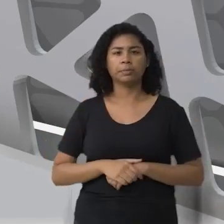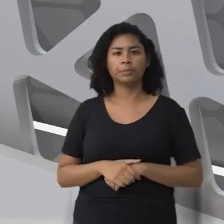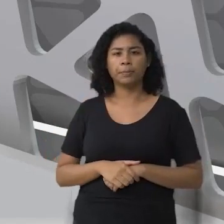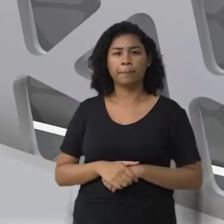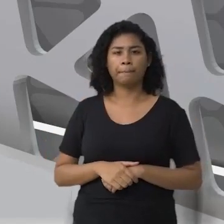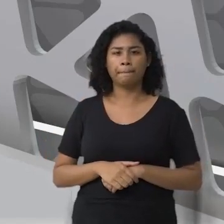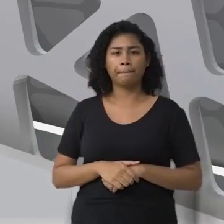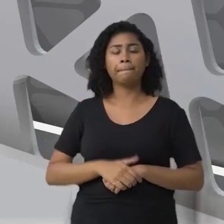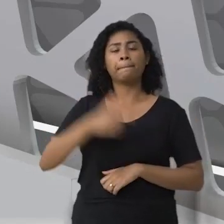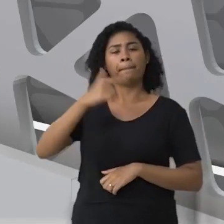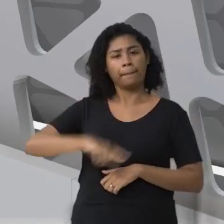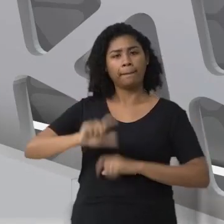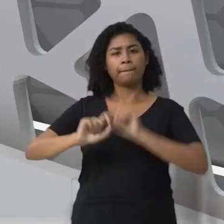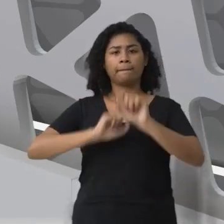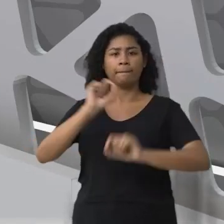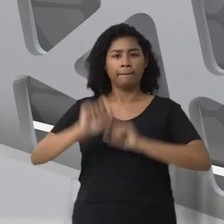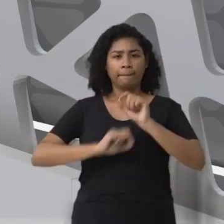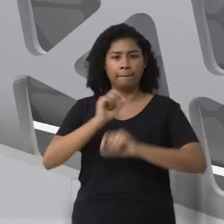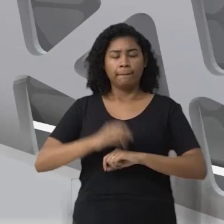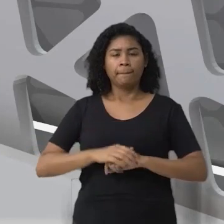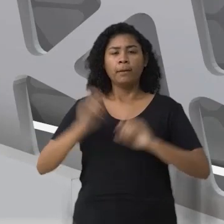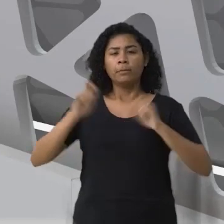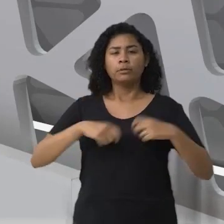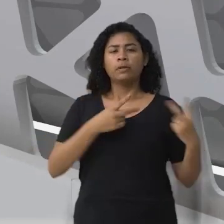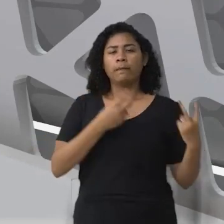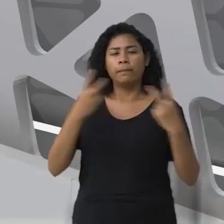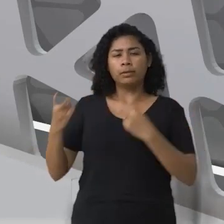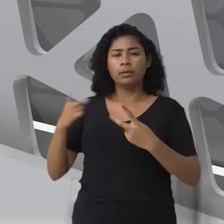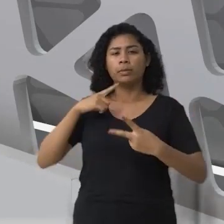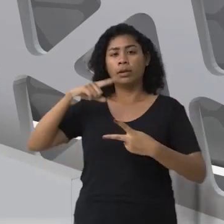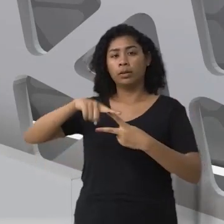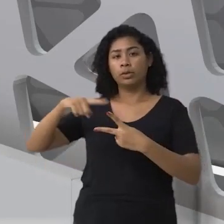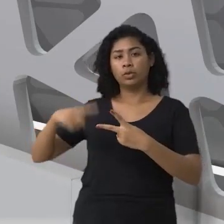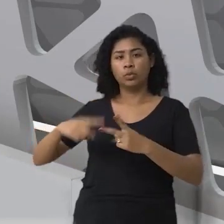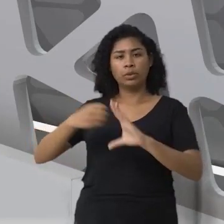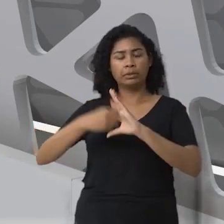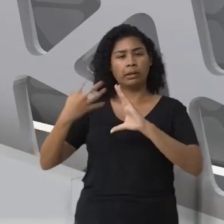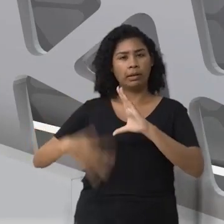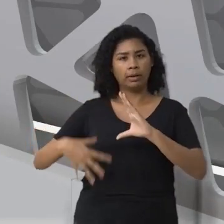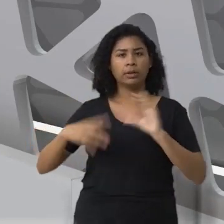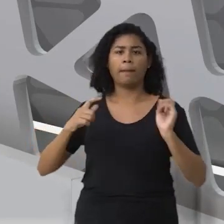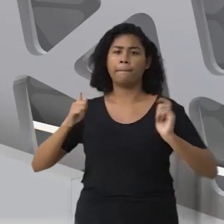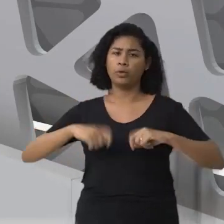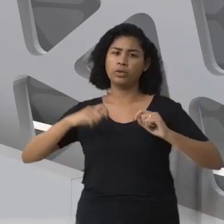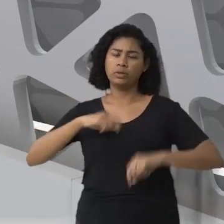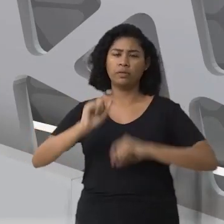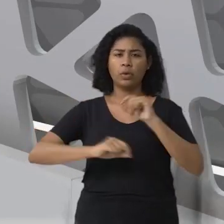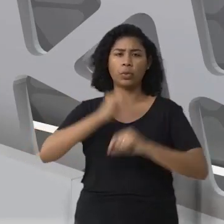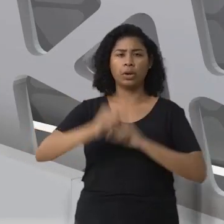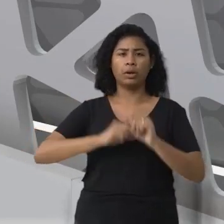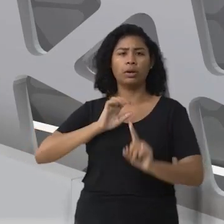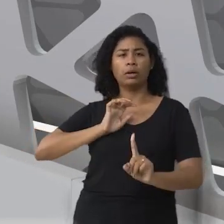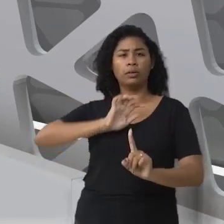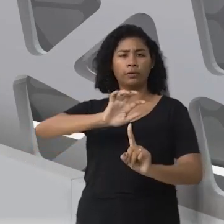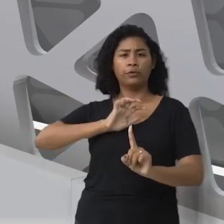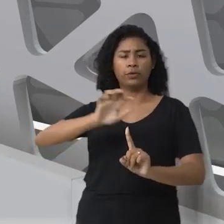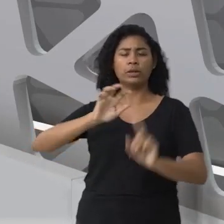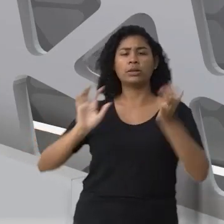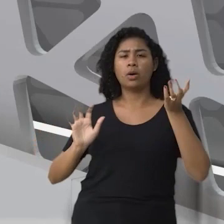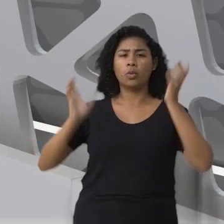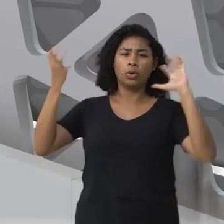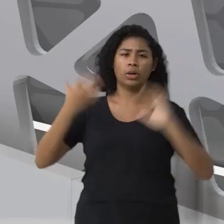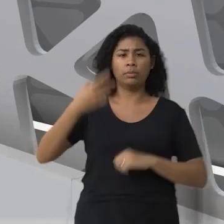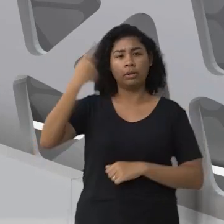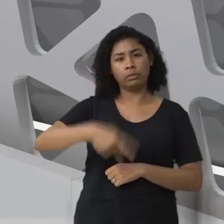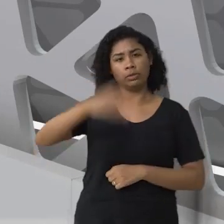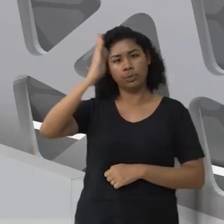país. Além disso, gente, também vamos verificar 2 fenômenos que podem, né, influenciar aí nos climas aqui